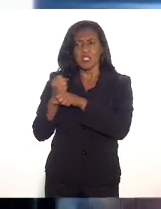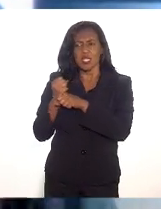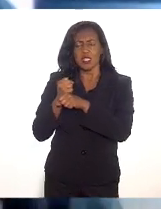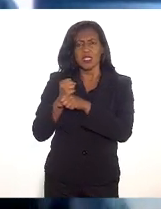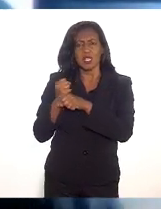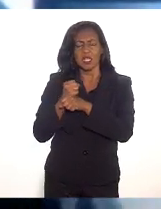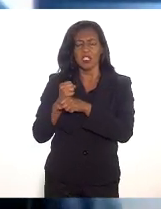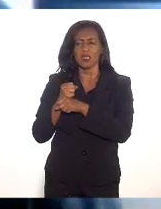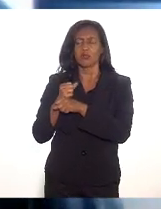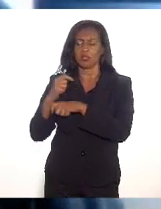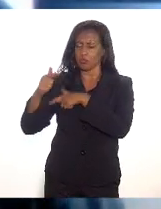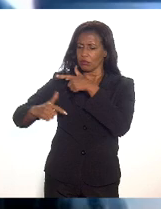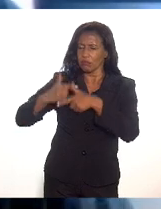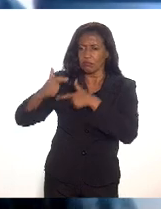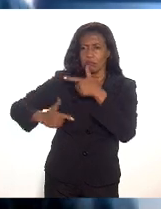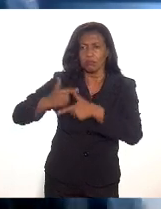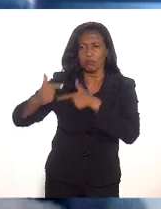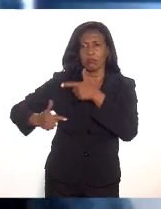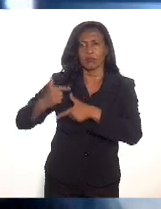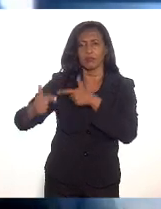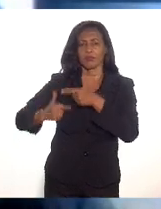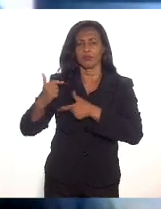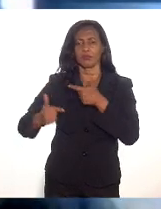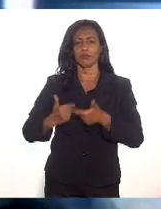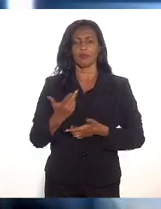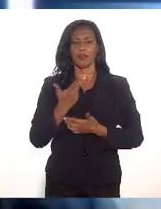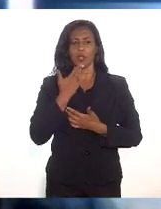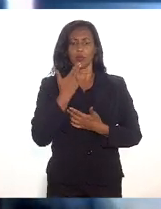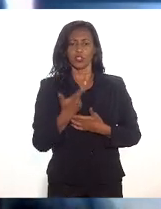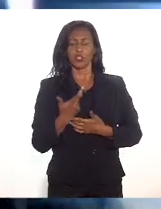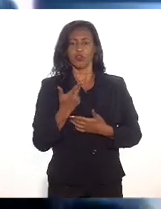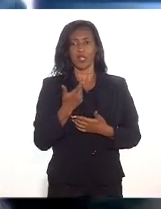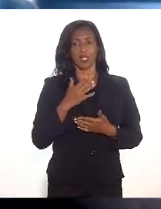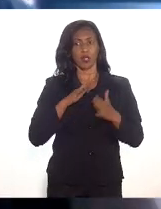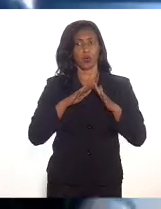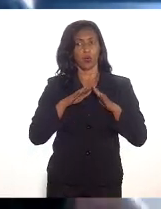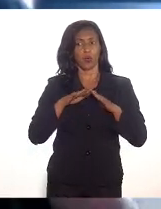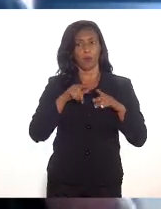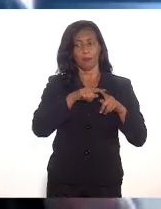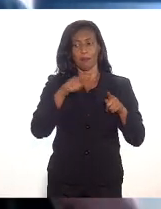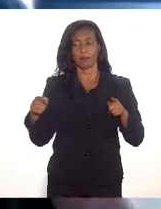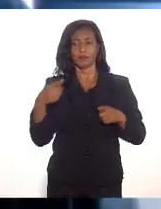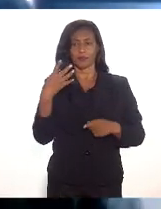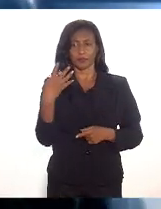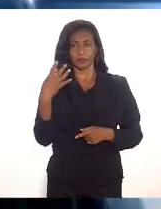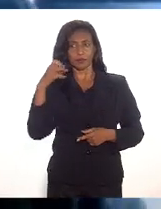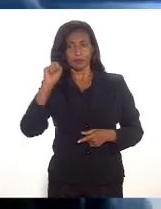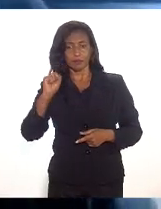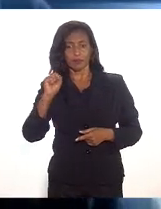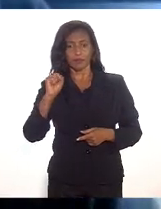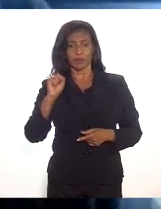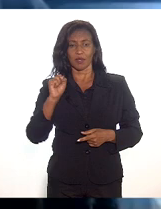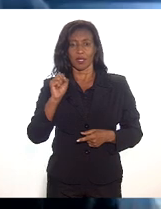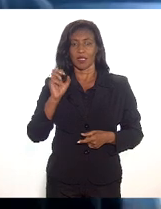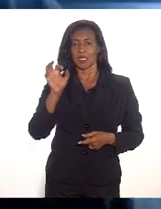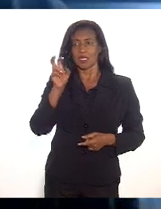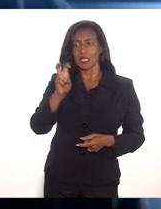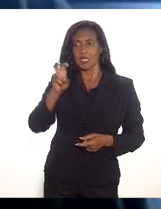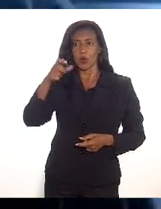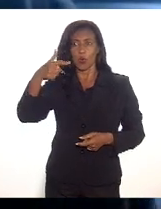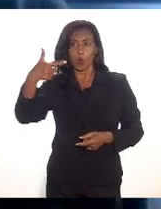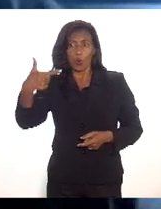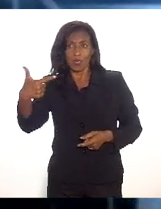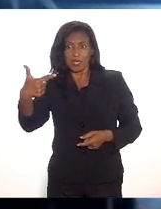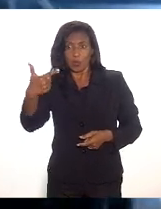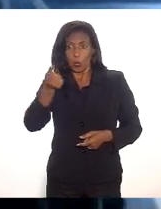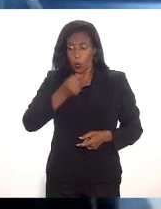48. Mas isso é muito pouco. Quando a gente diz que trata 48, a gente está falando 9 milhões de pessoas. 52% do cocô chega